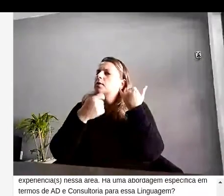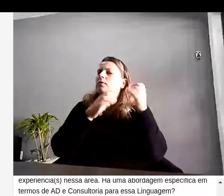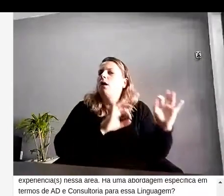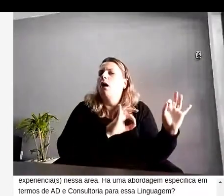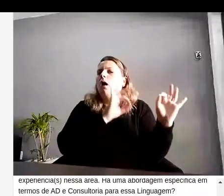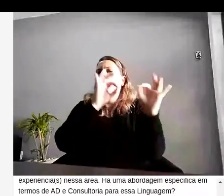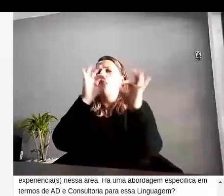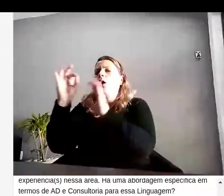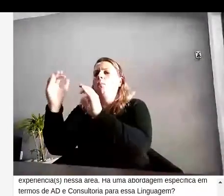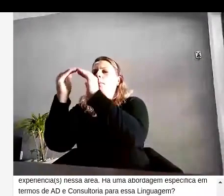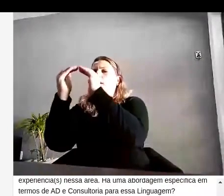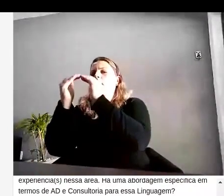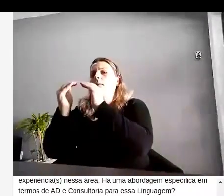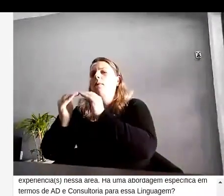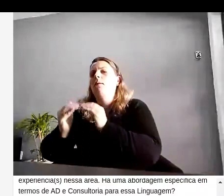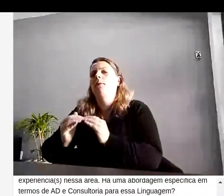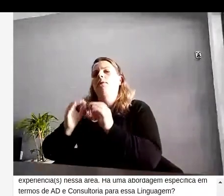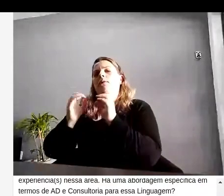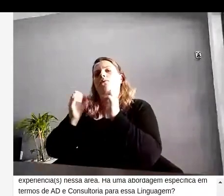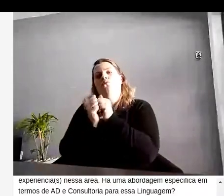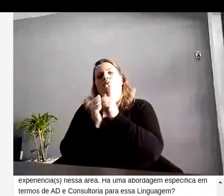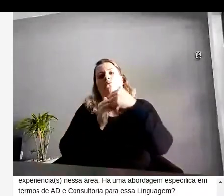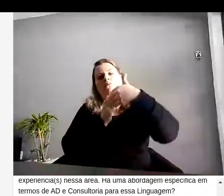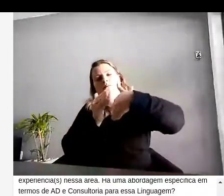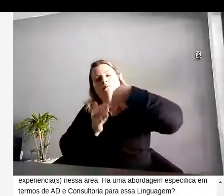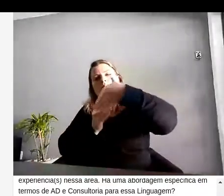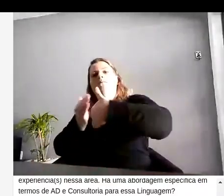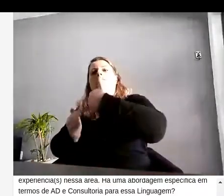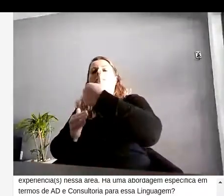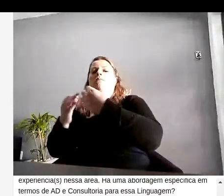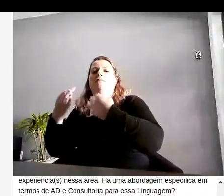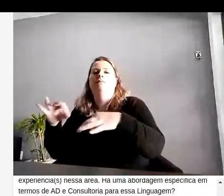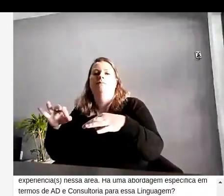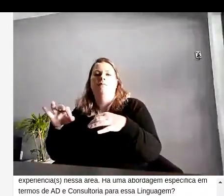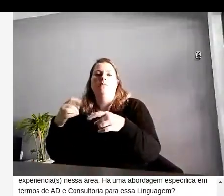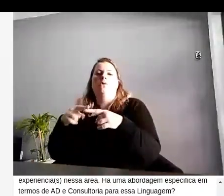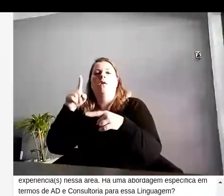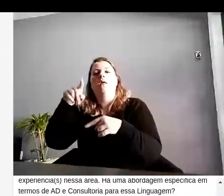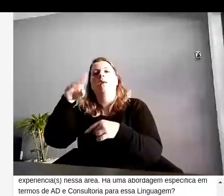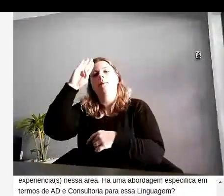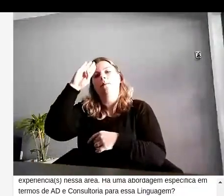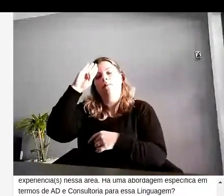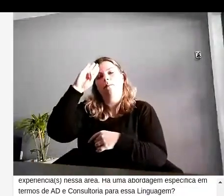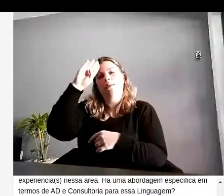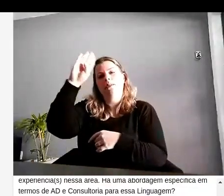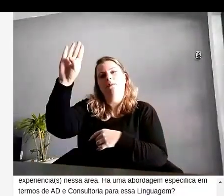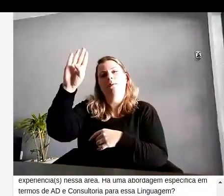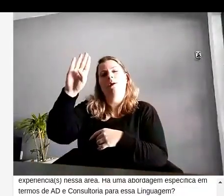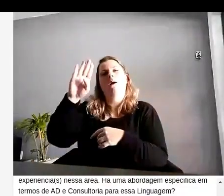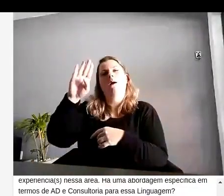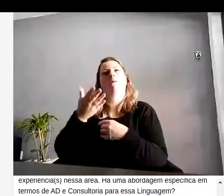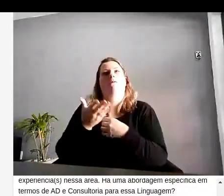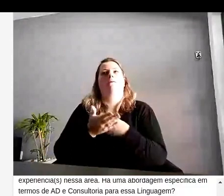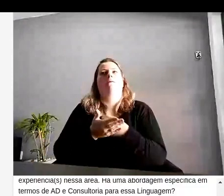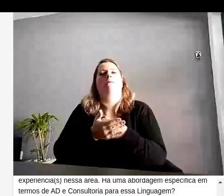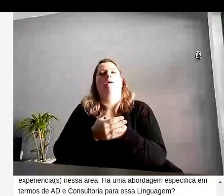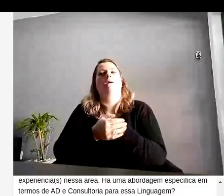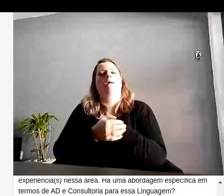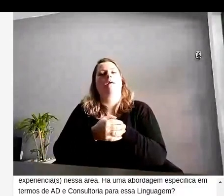desse processo. Porque, afinal de contas, é o principal. Eu digo que